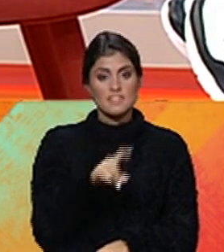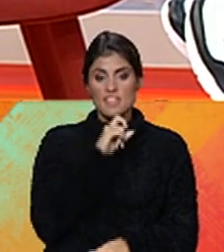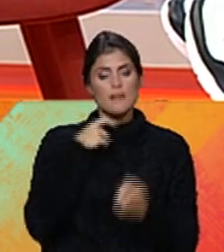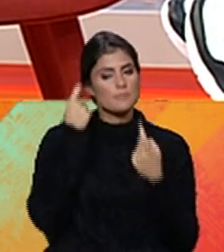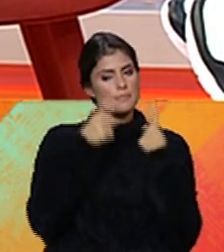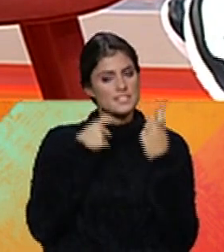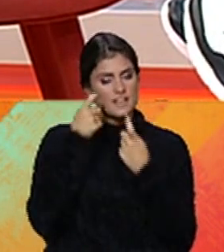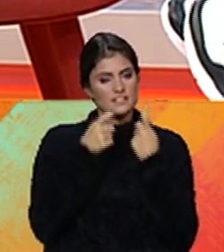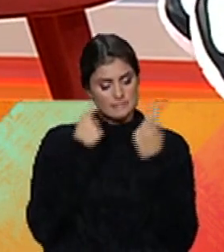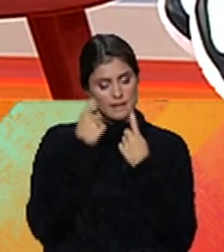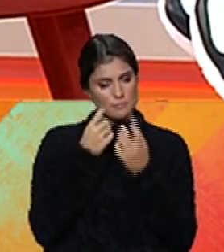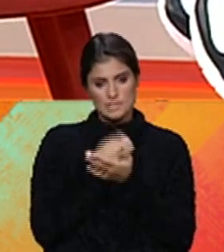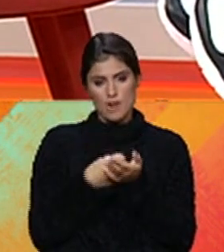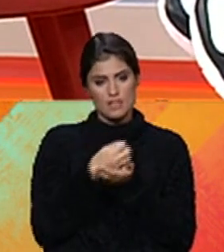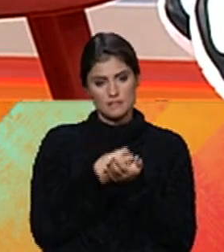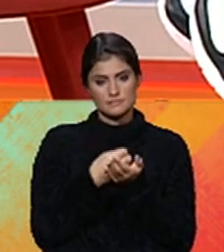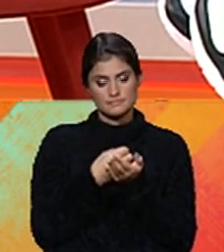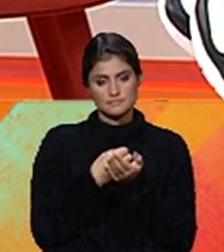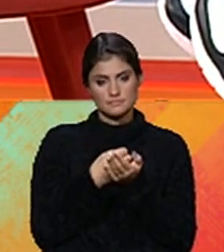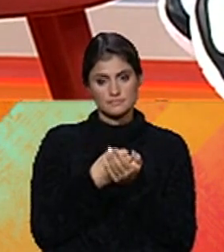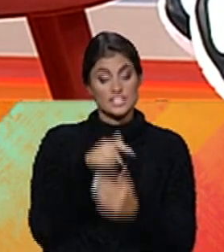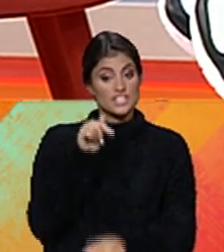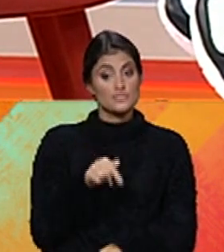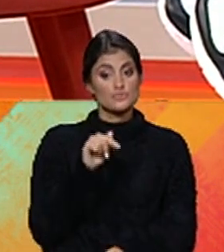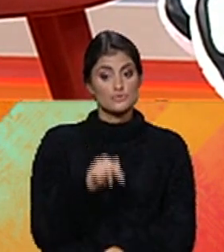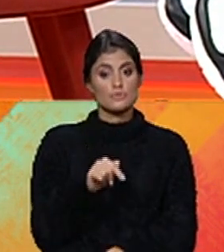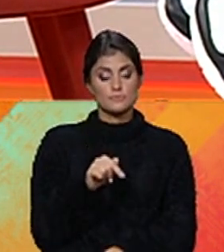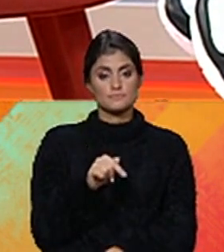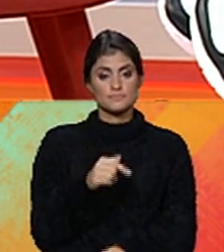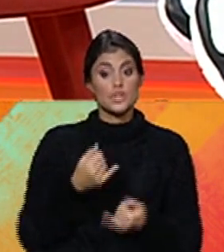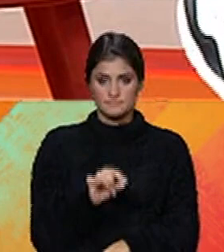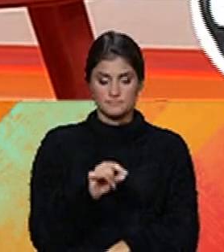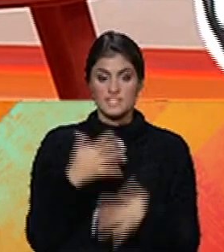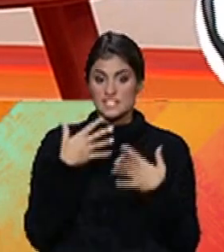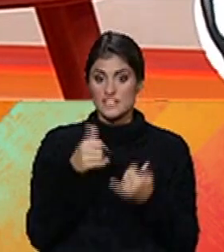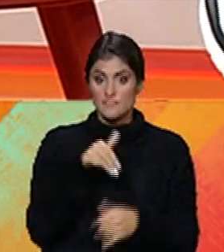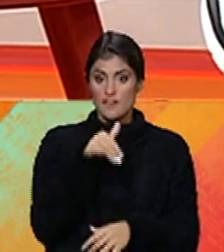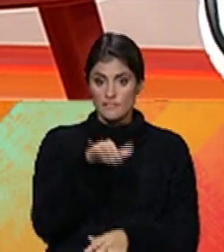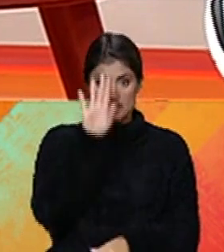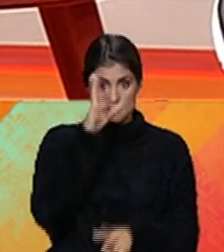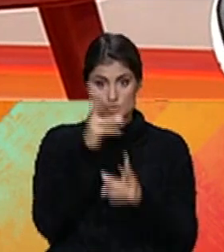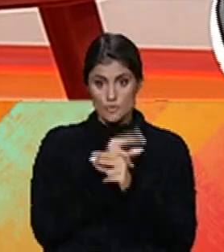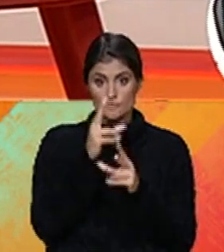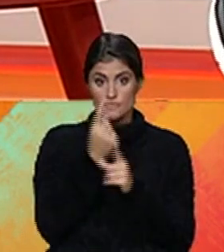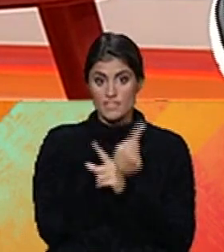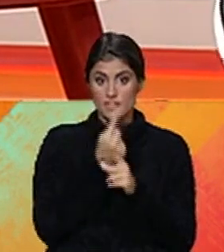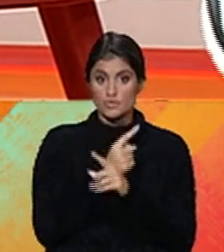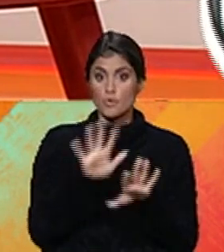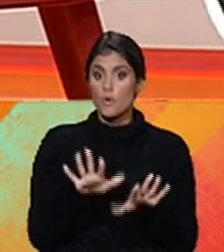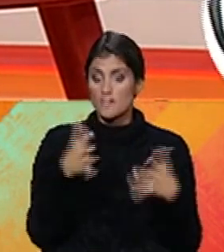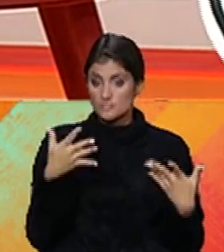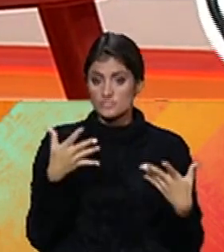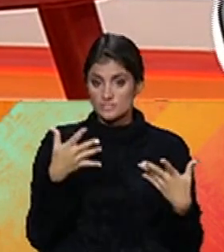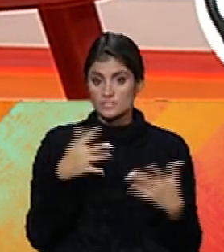uma reflexão sobre a vossa vida? Tivemos, aliás, isto assustou-nos a todos. Portanto... Por saber que novidades são essas. Tivemos sempre para esse lado também.